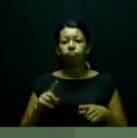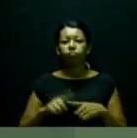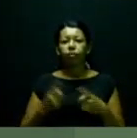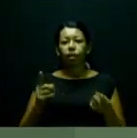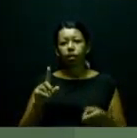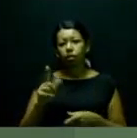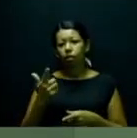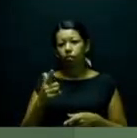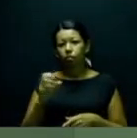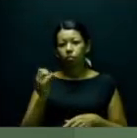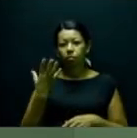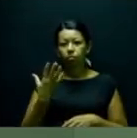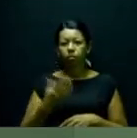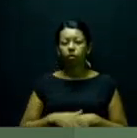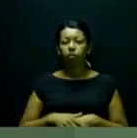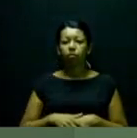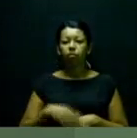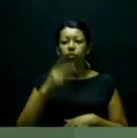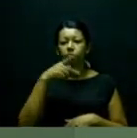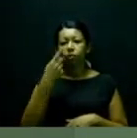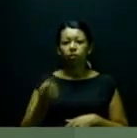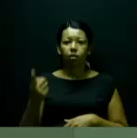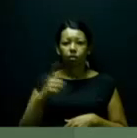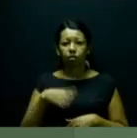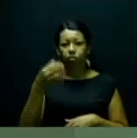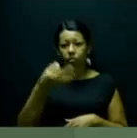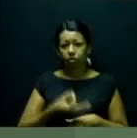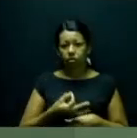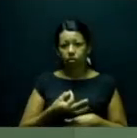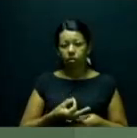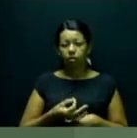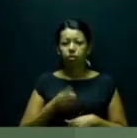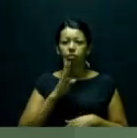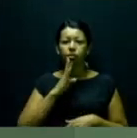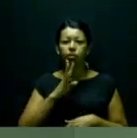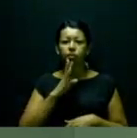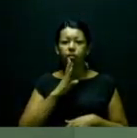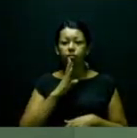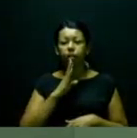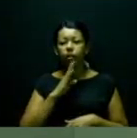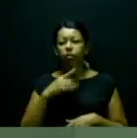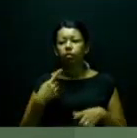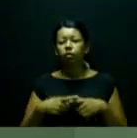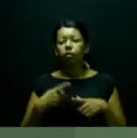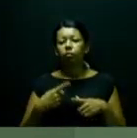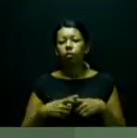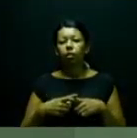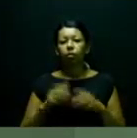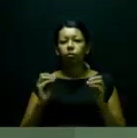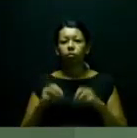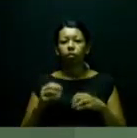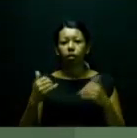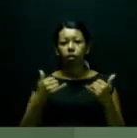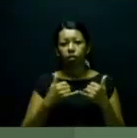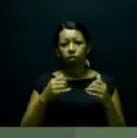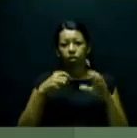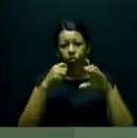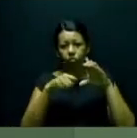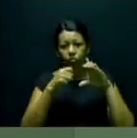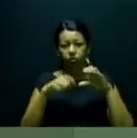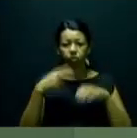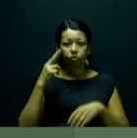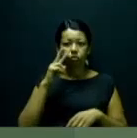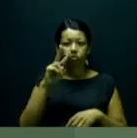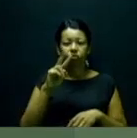Infelizmente, não é isso que acontece. E falo aqui com propriedade de causa, porque, inclusive, postei um vídeo na internet, quando